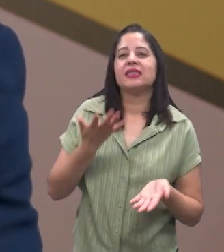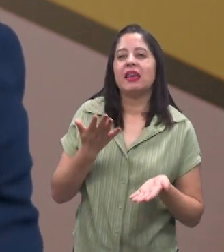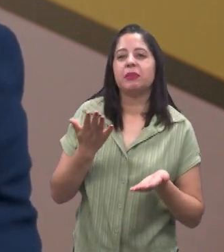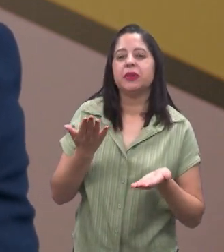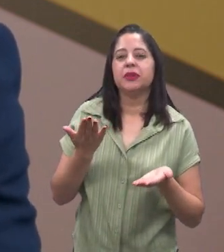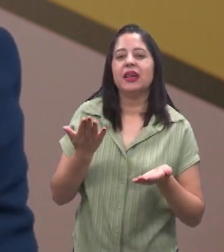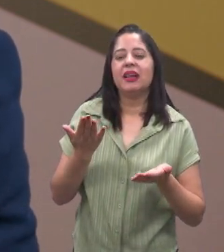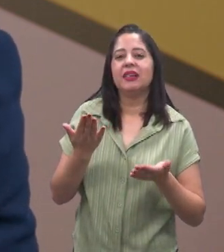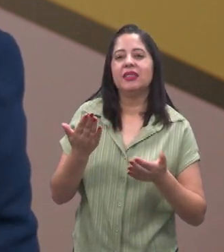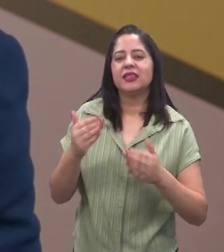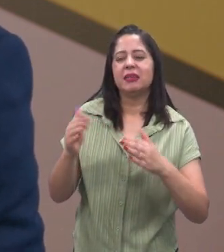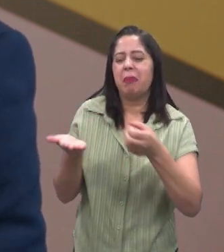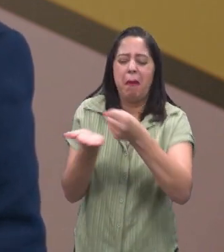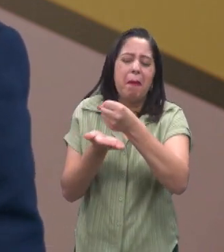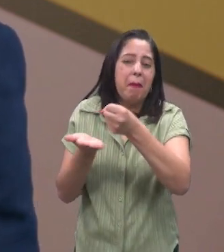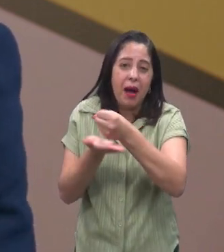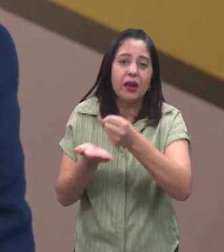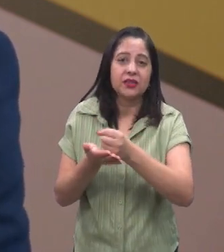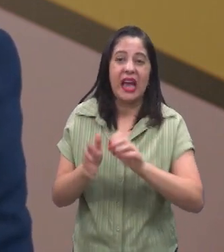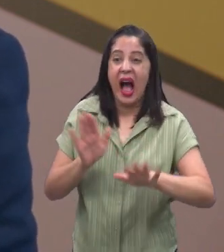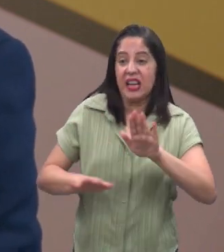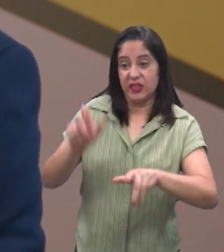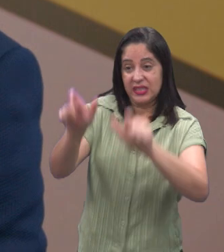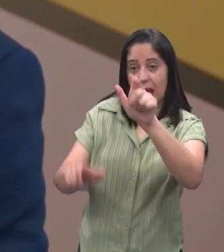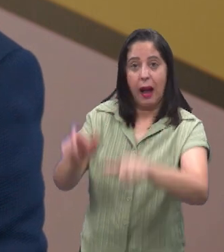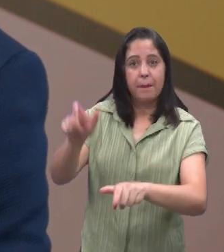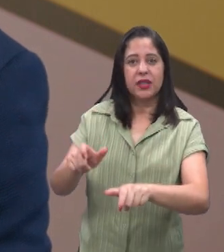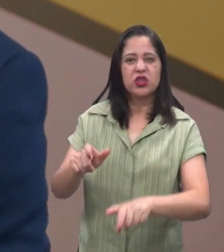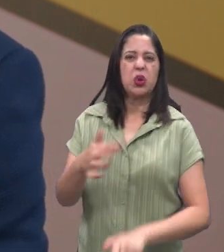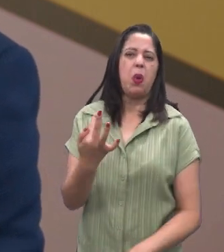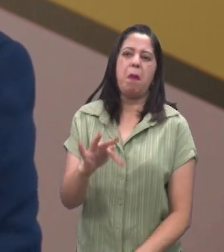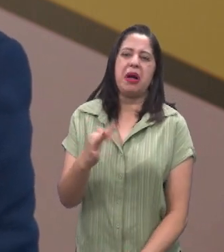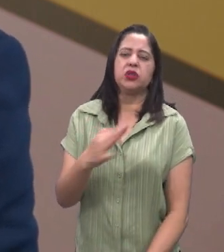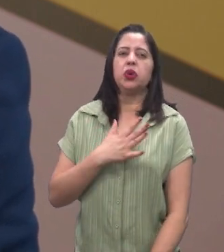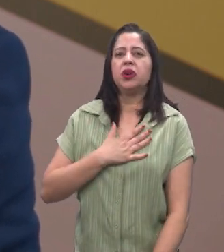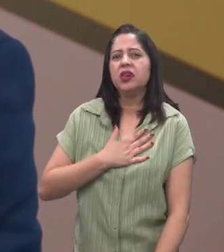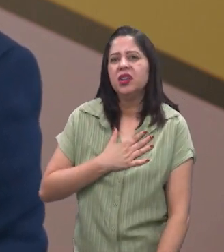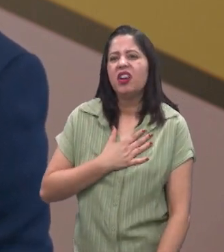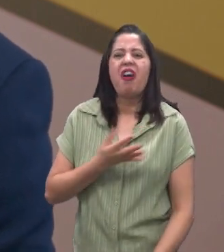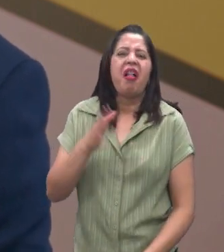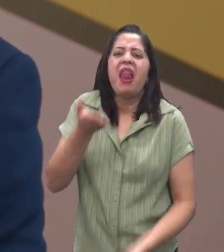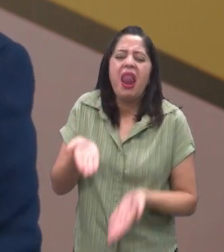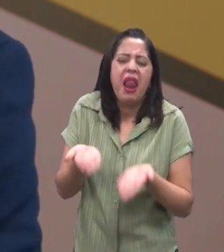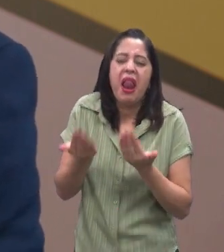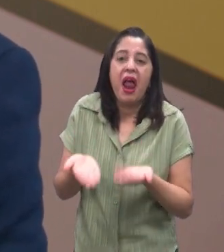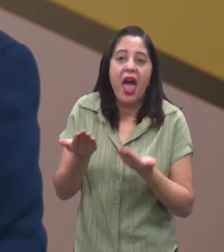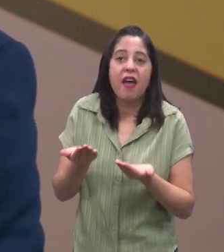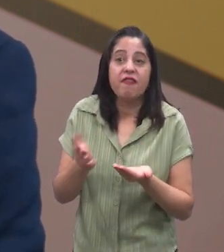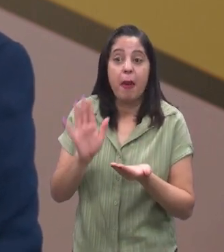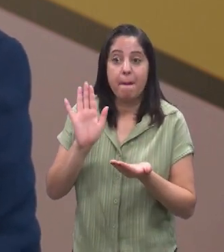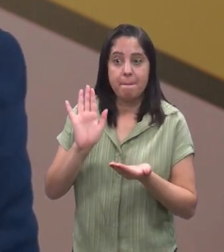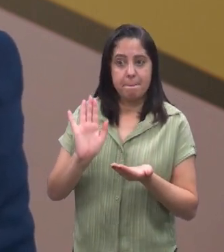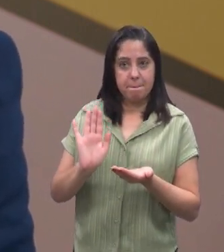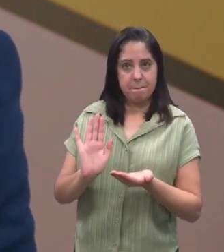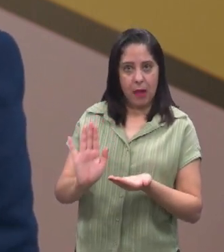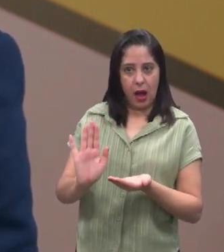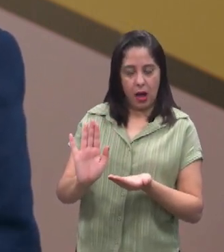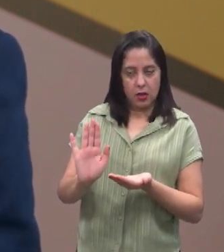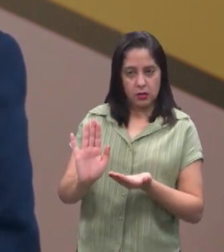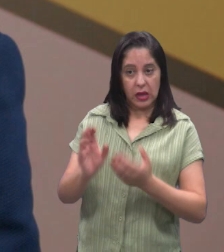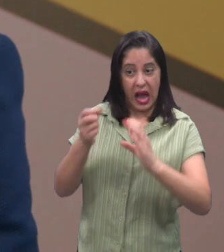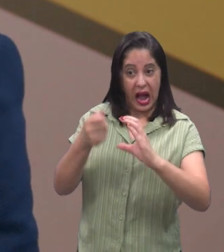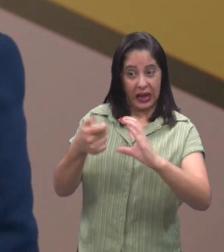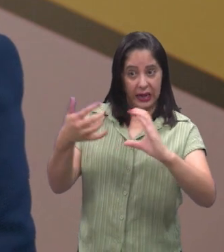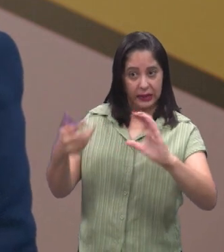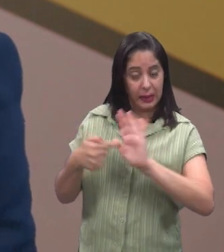uma sensação de morte iminente. Às vezes a pessoa que está infartando tem uma dor 3, 4, mas aí a característica dela é que vai levar